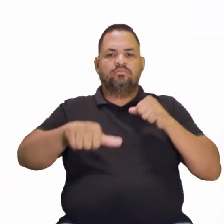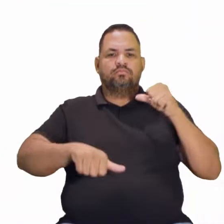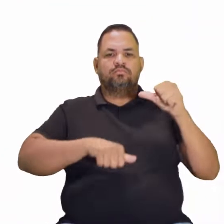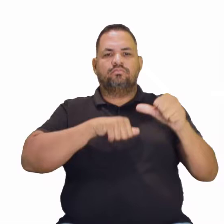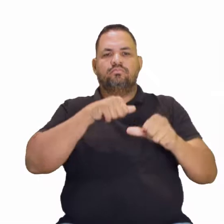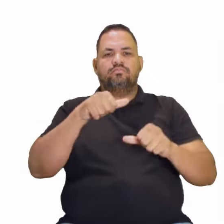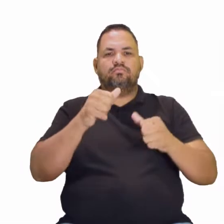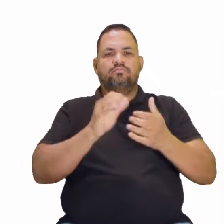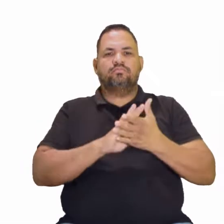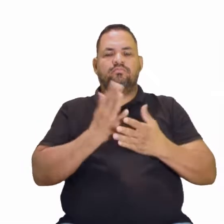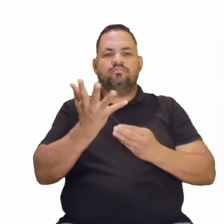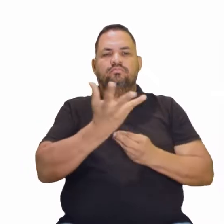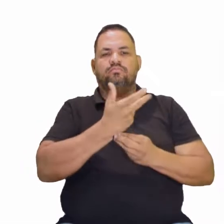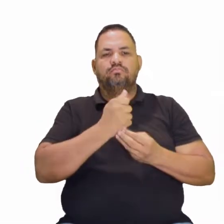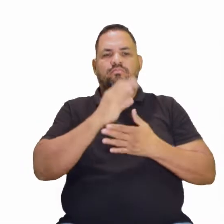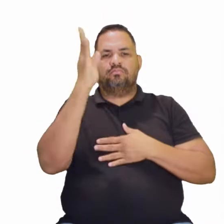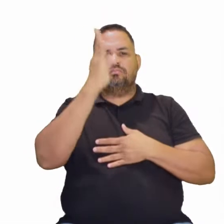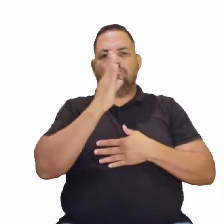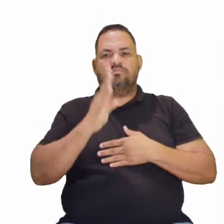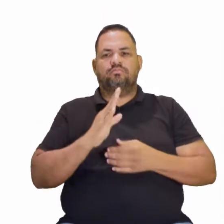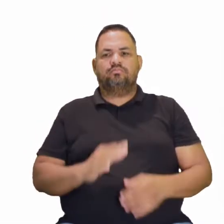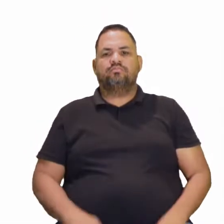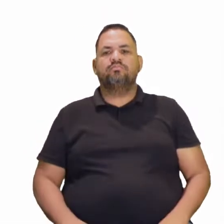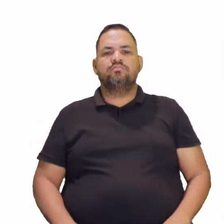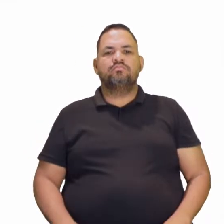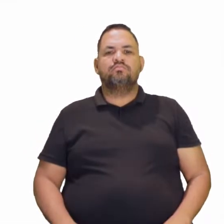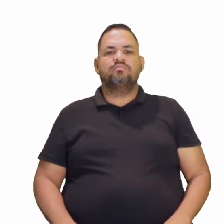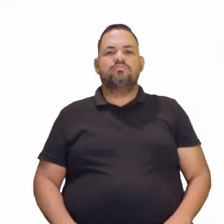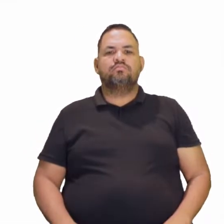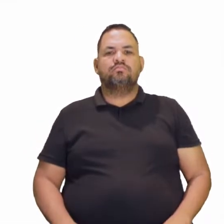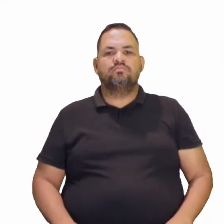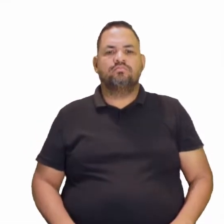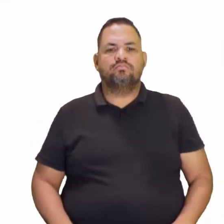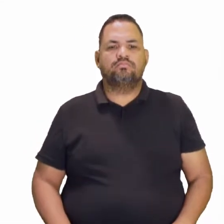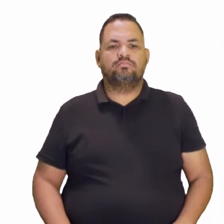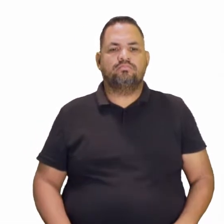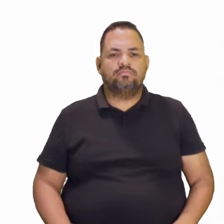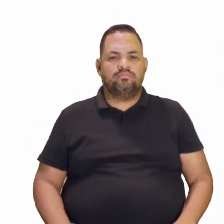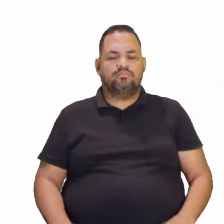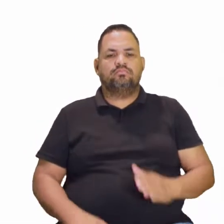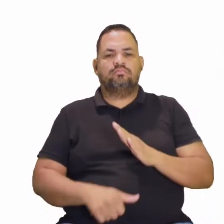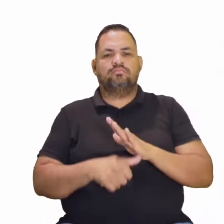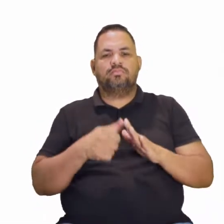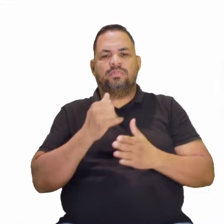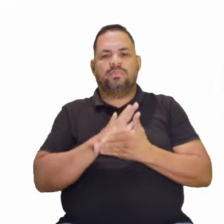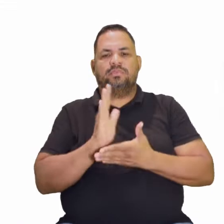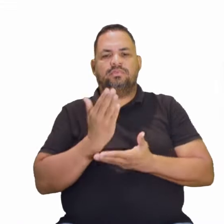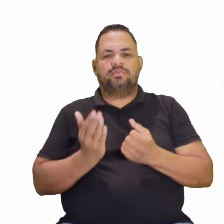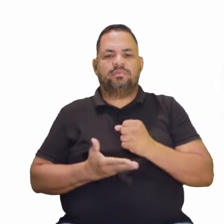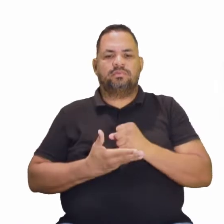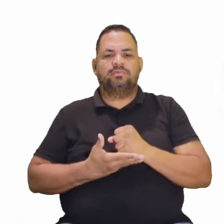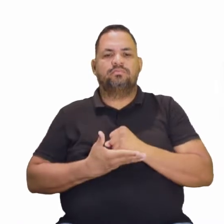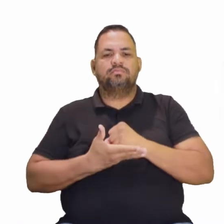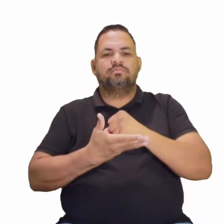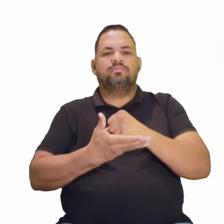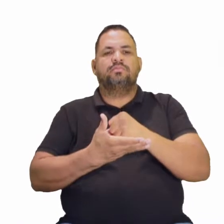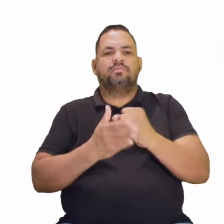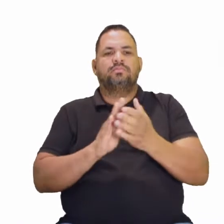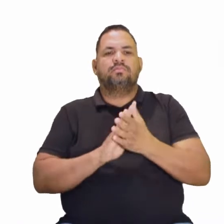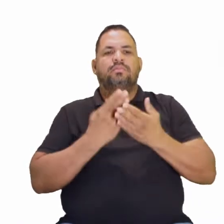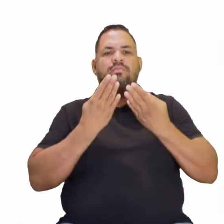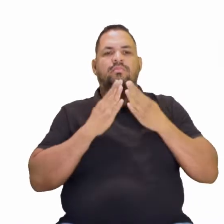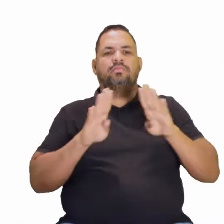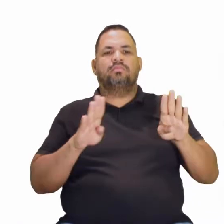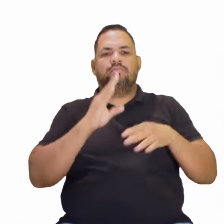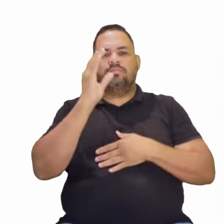mudanças na arte brasileira, né? Os primeiros, vamos dizer assim, as primeiras raízes do que veio a brotar. A